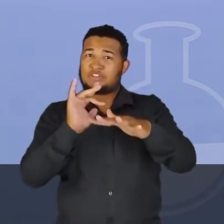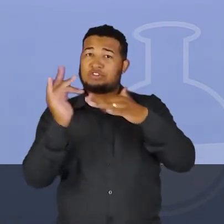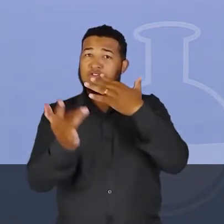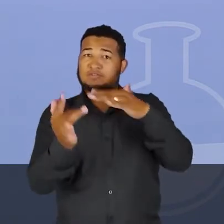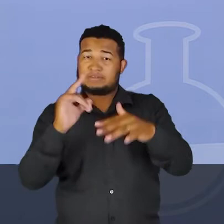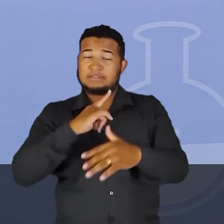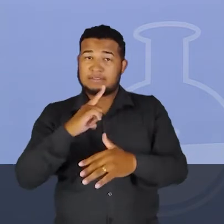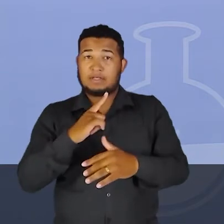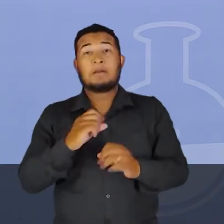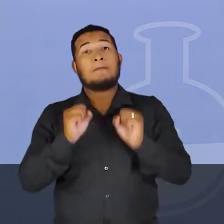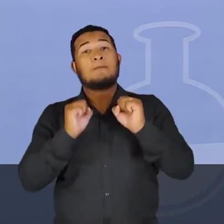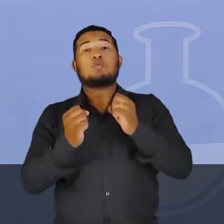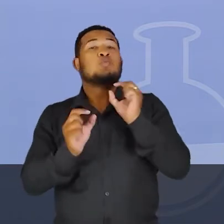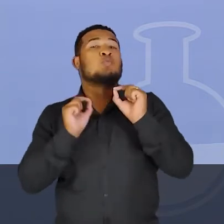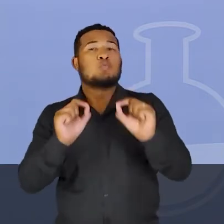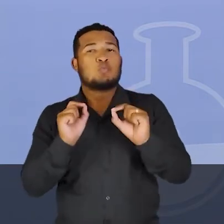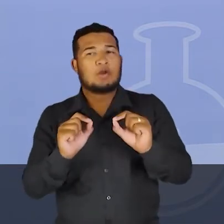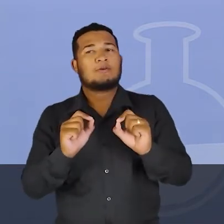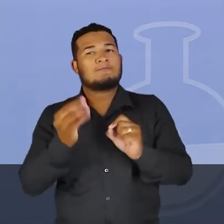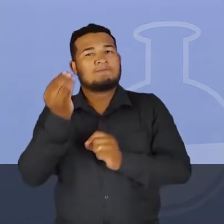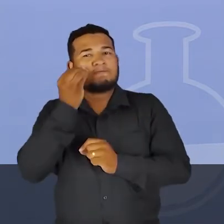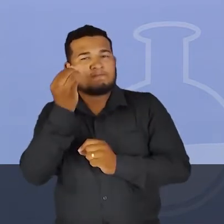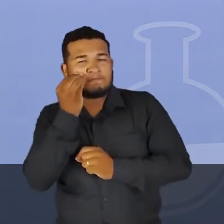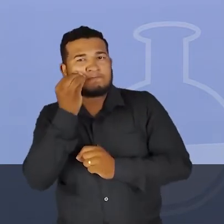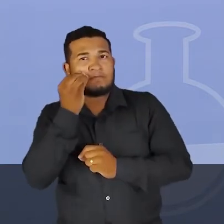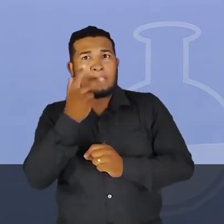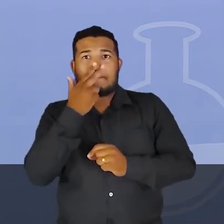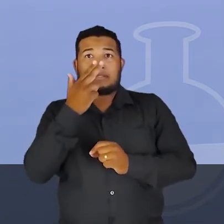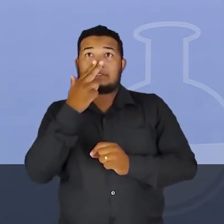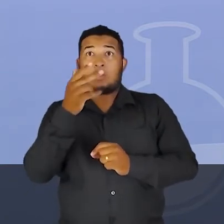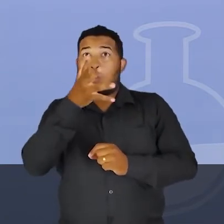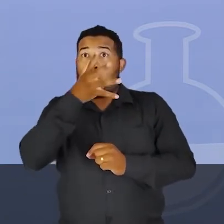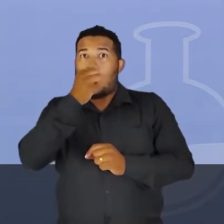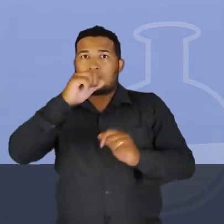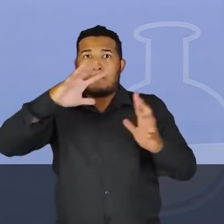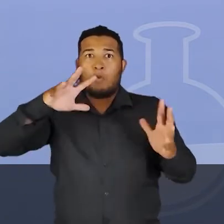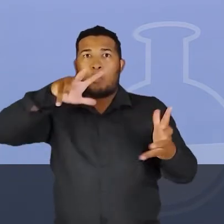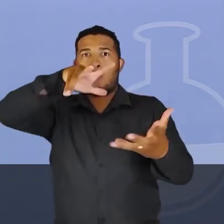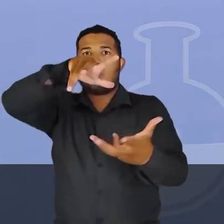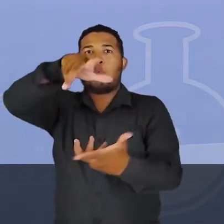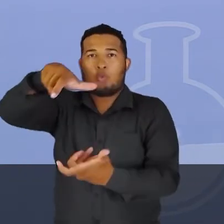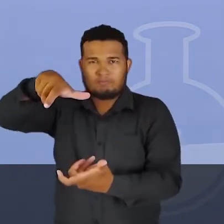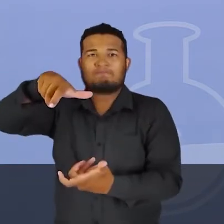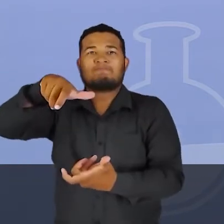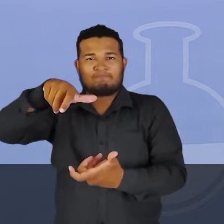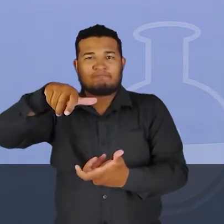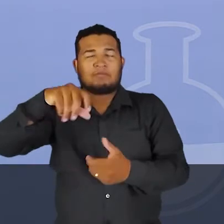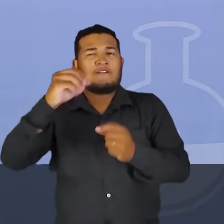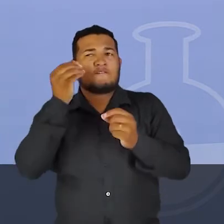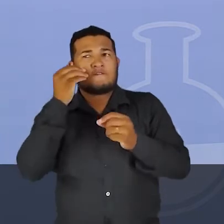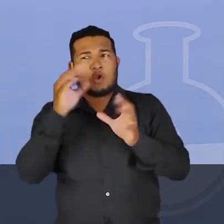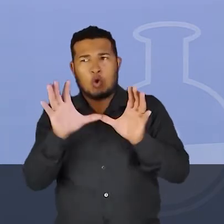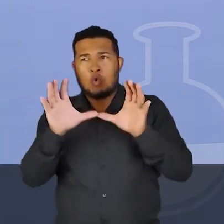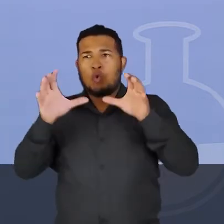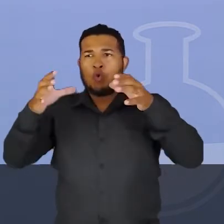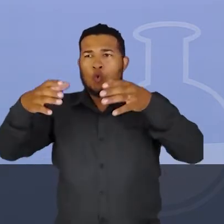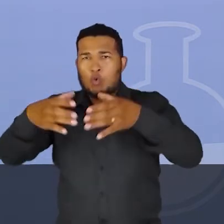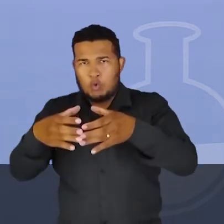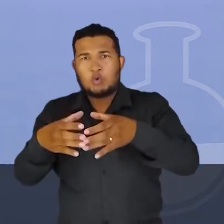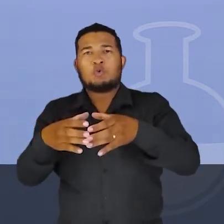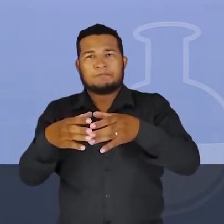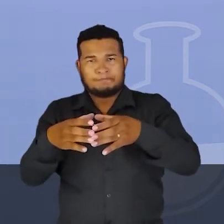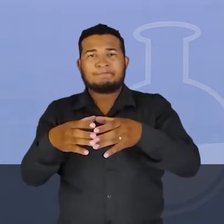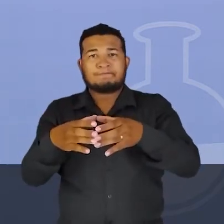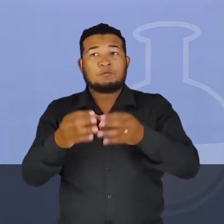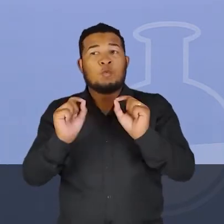a gente tem a possibilidade de fazer um movimento global, de montar uma ação coletiva, de fazer uma